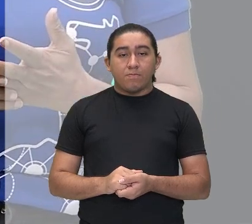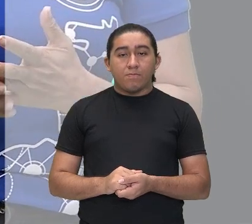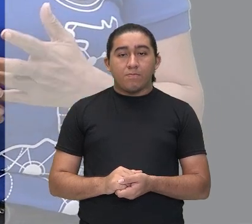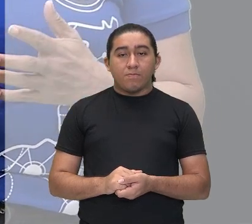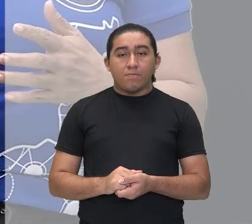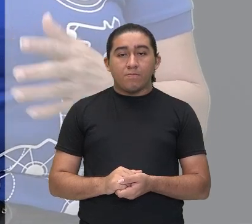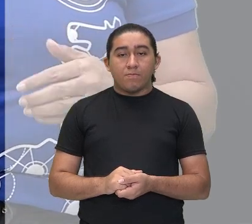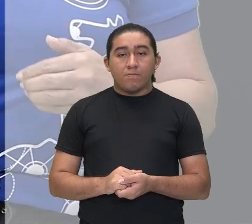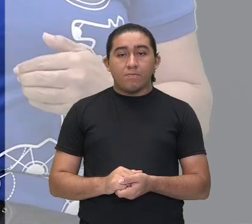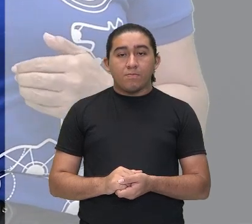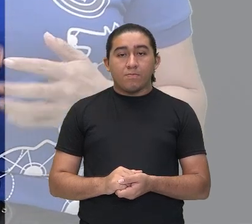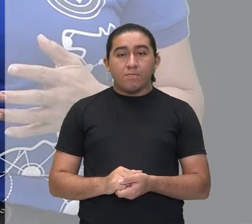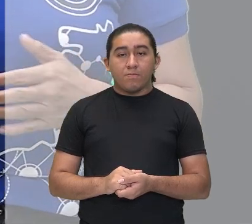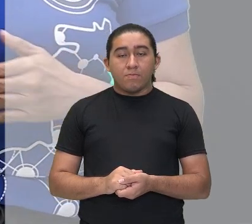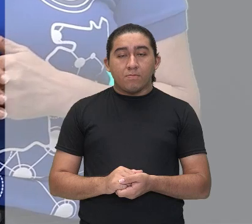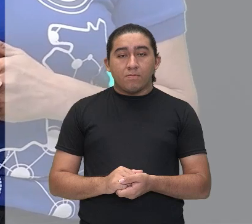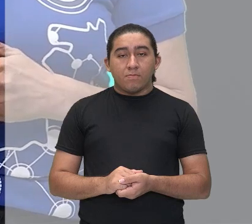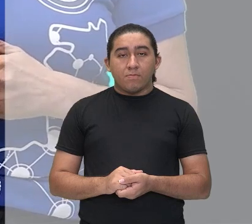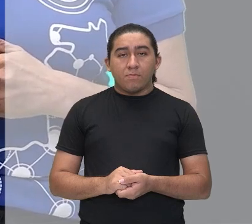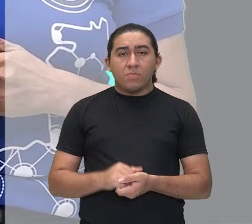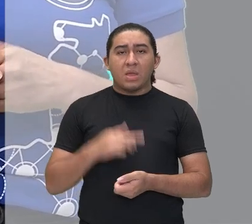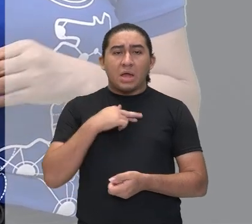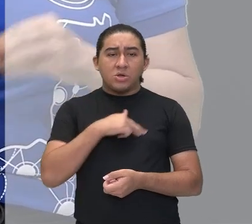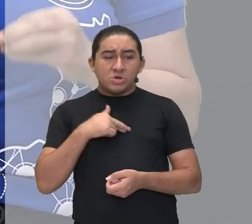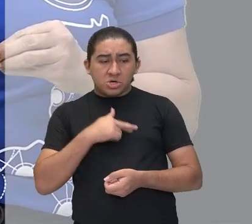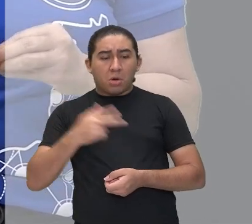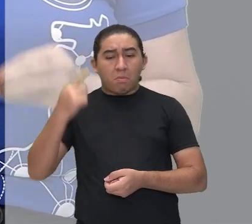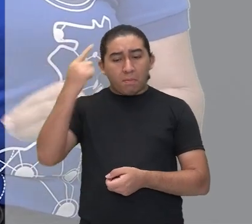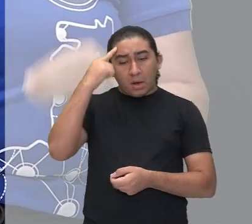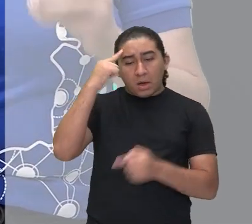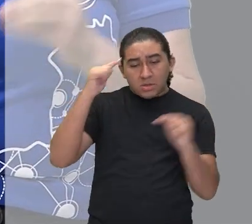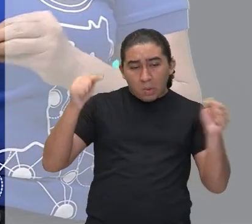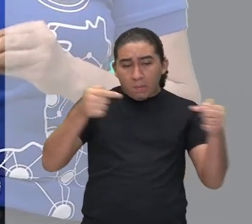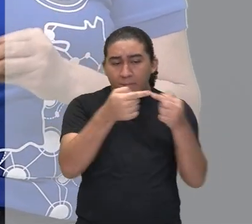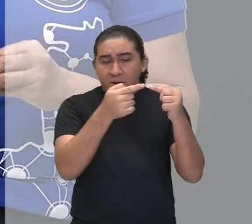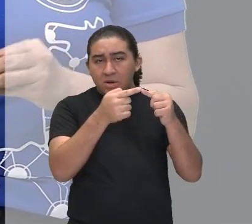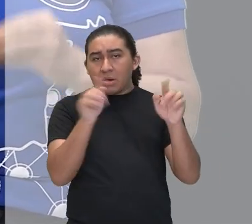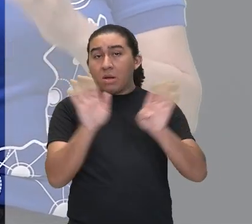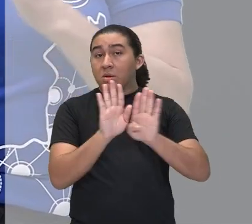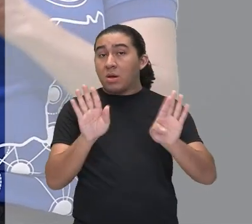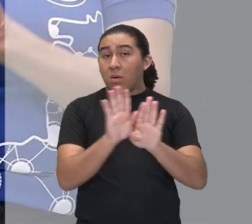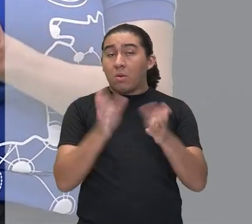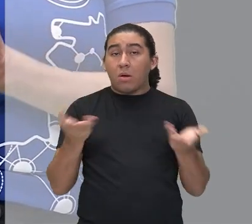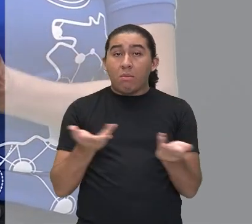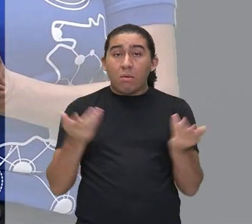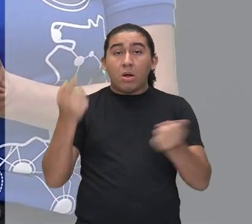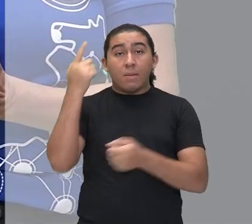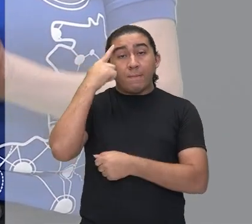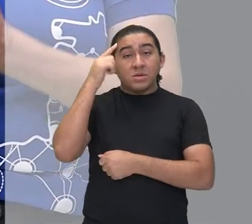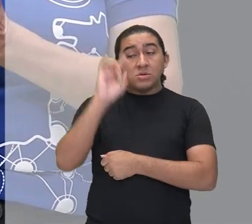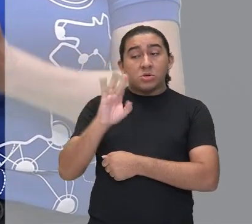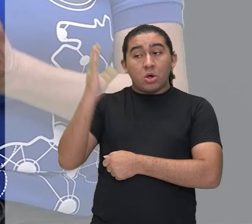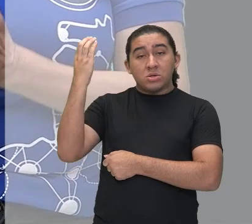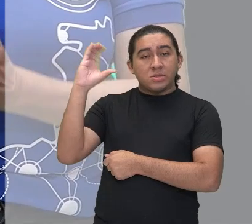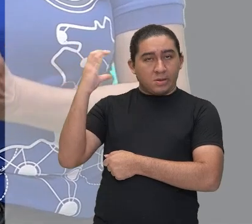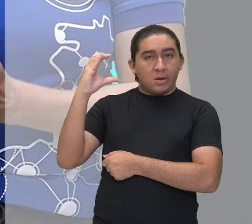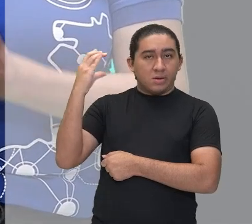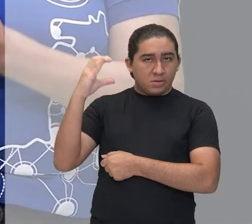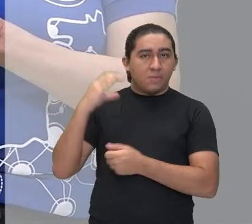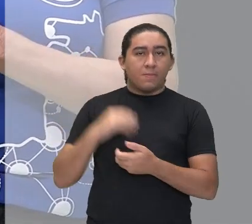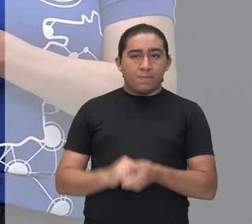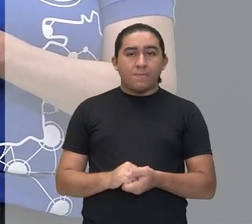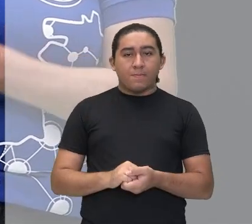através de religião, né? Não, vamos pensar agora em ciência. Então,